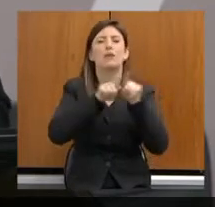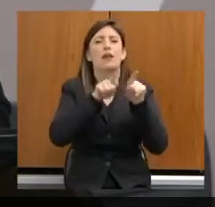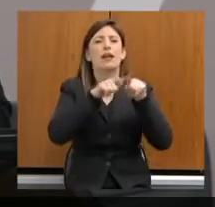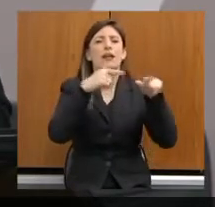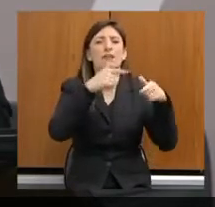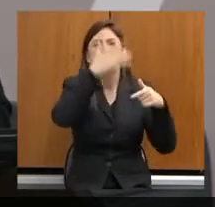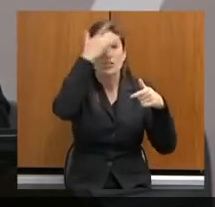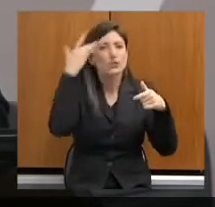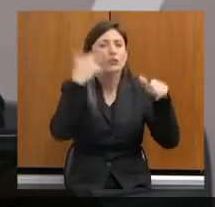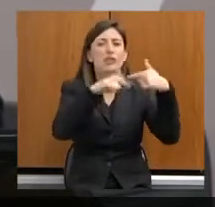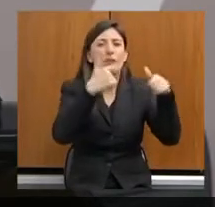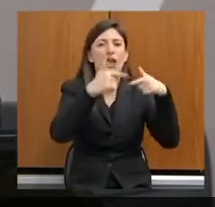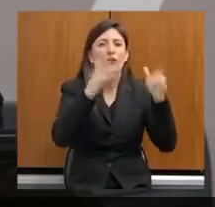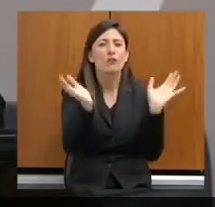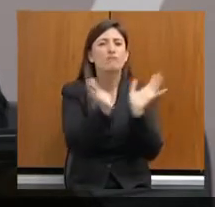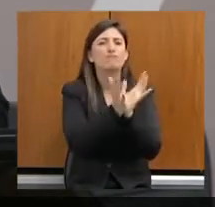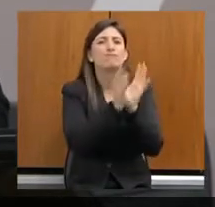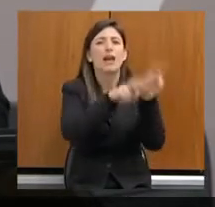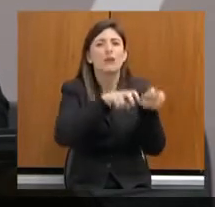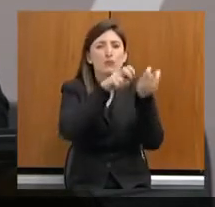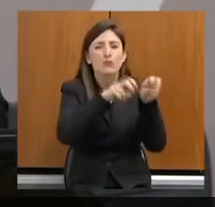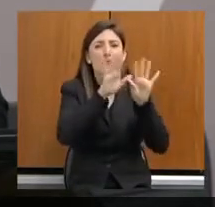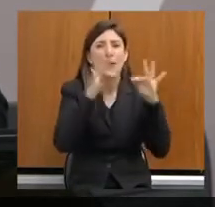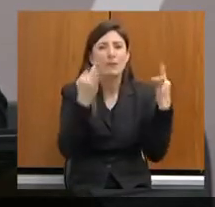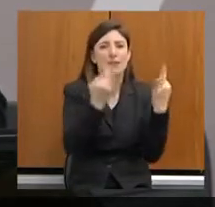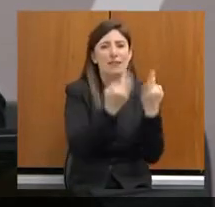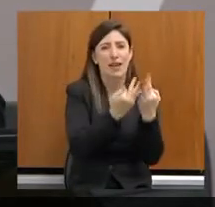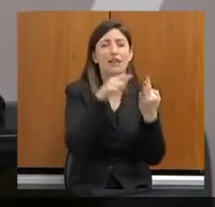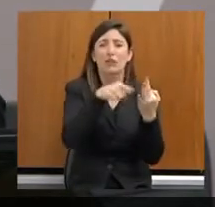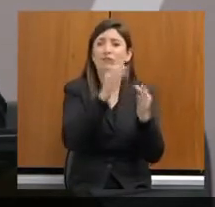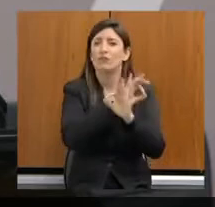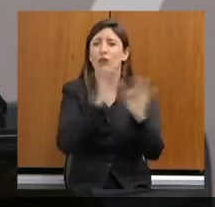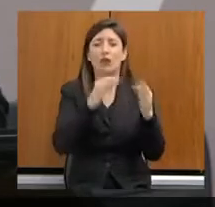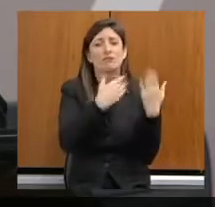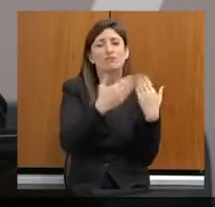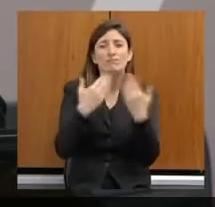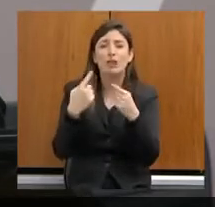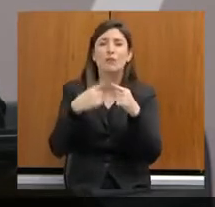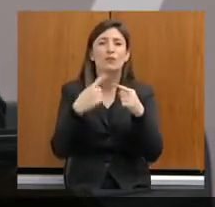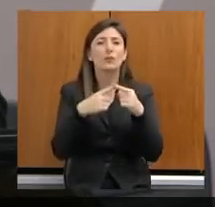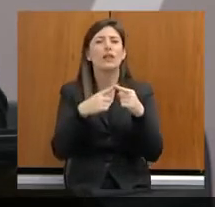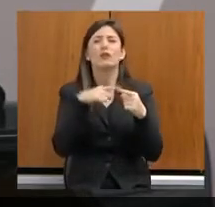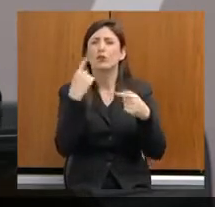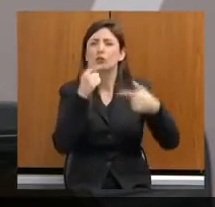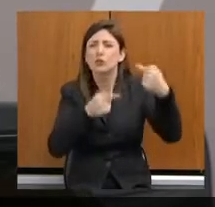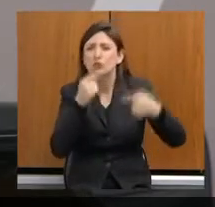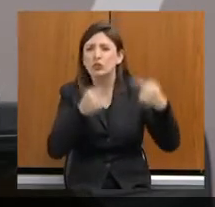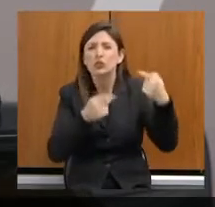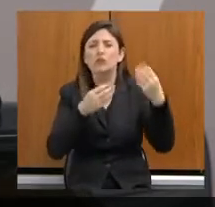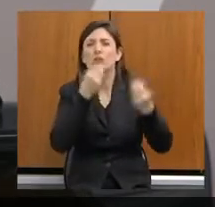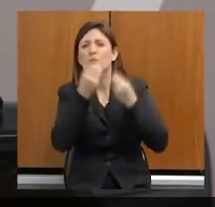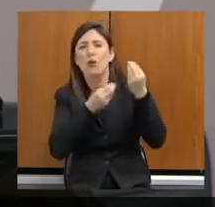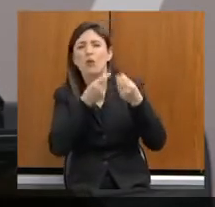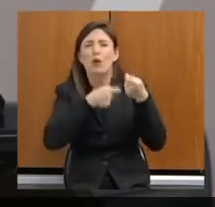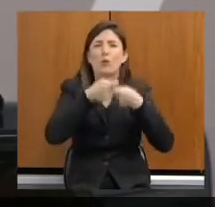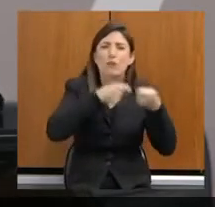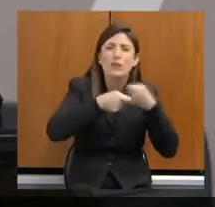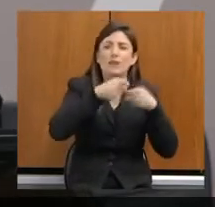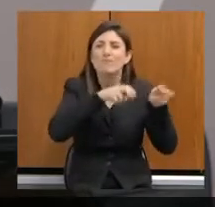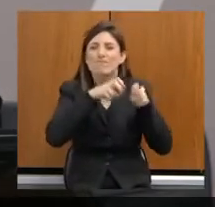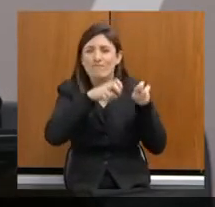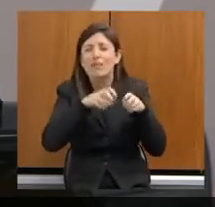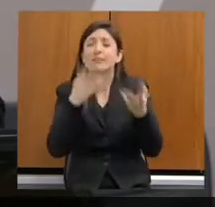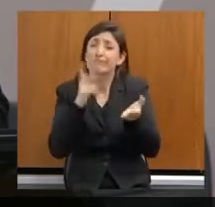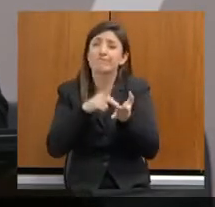Familiar foi uma grande plenária com a variação de economistas com muita discussão e de fato o estado de Minas Gerais